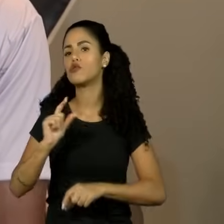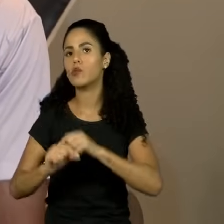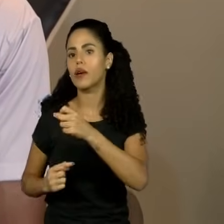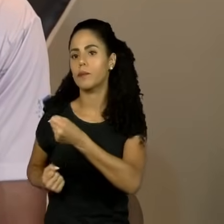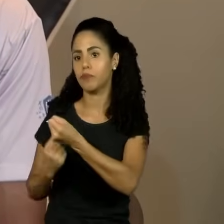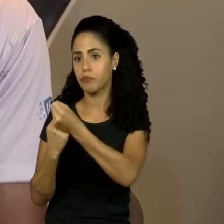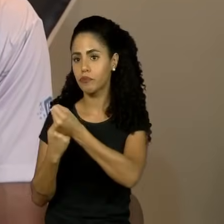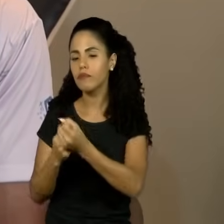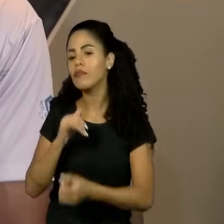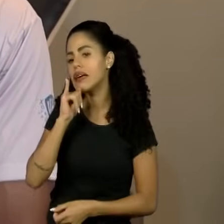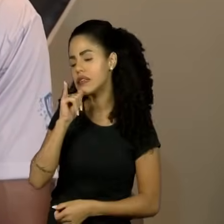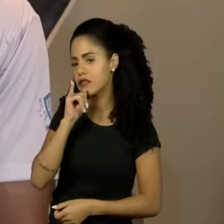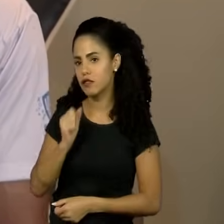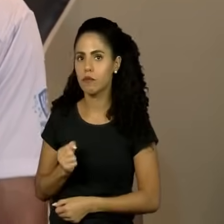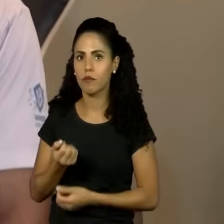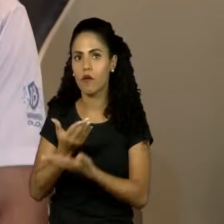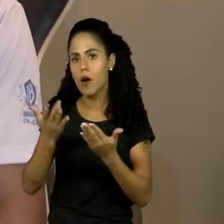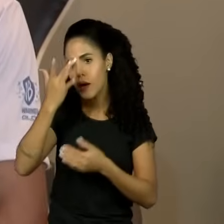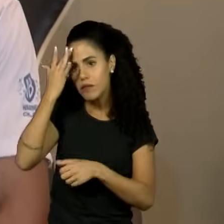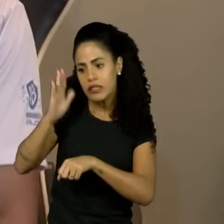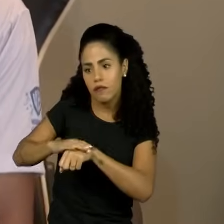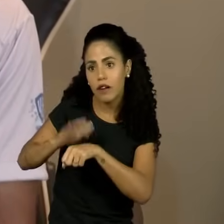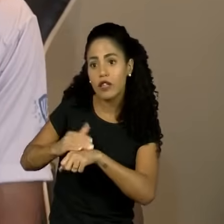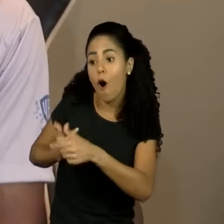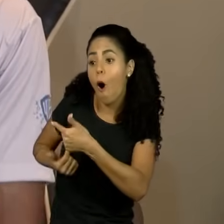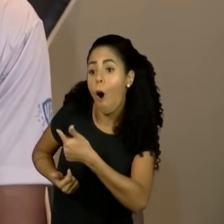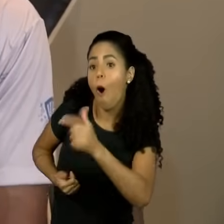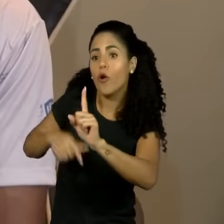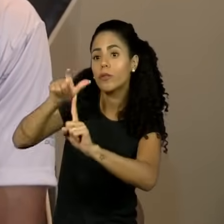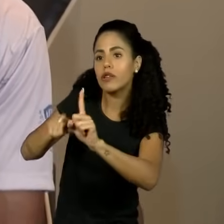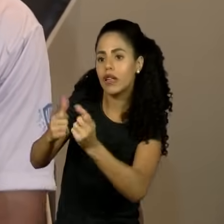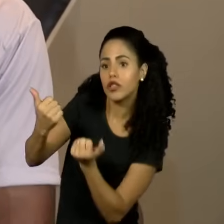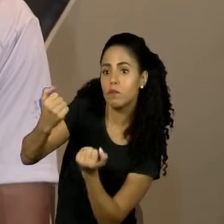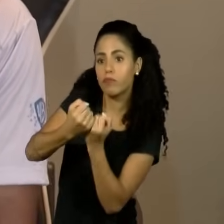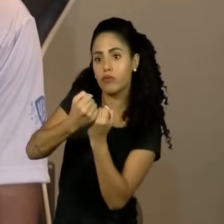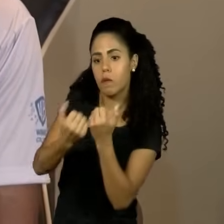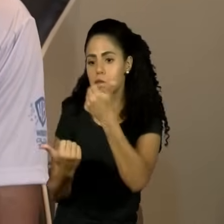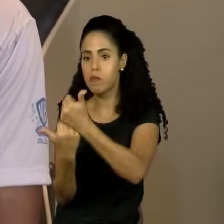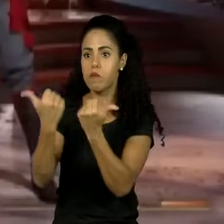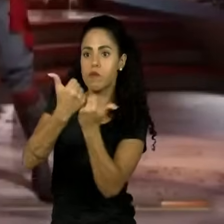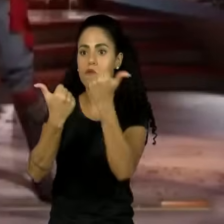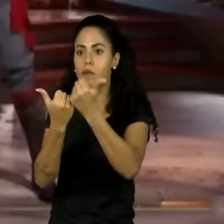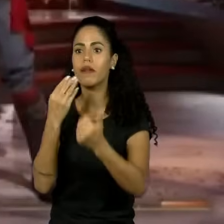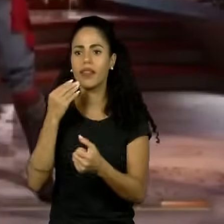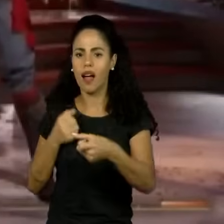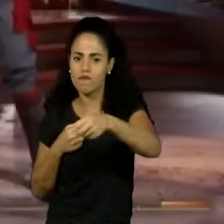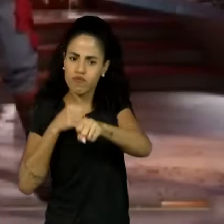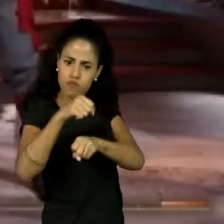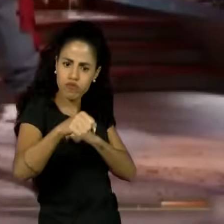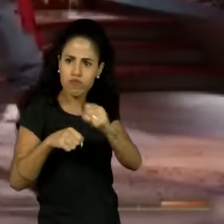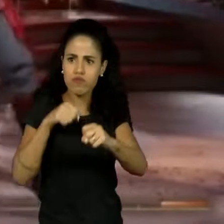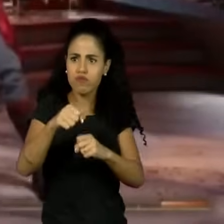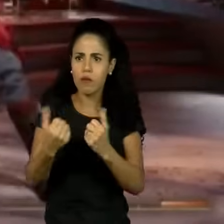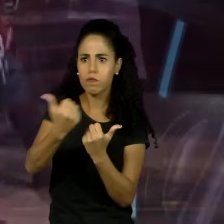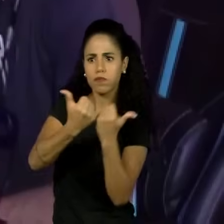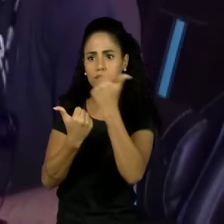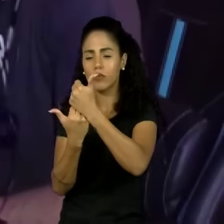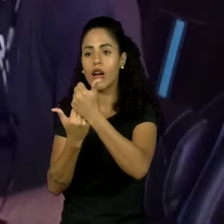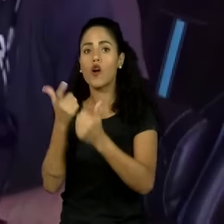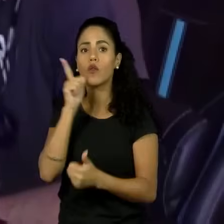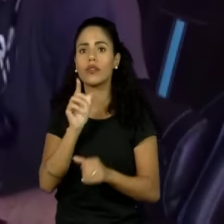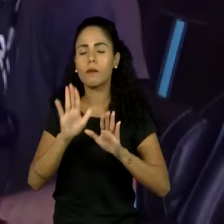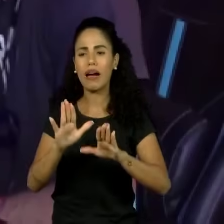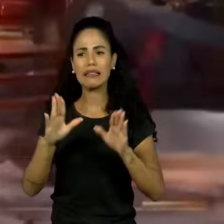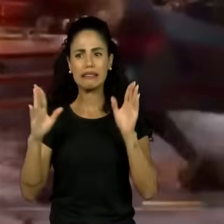Então, por exemplo, você faz alguma coisa, você chama um outro personagem para dar alguma assistência, para fazer algum outro golpe. Porém, jogos de luta são um